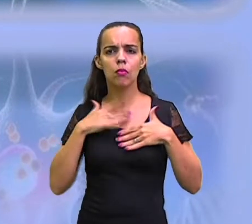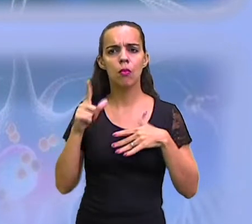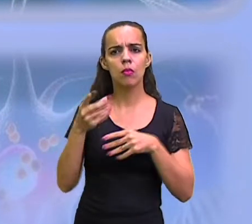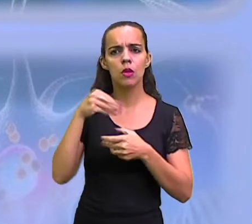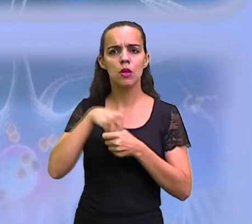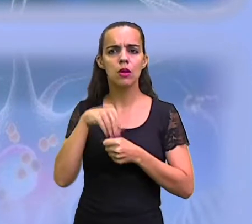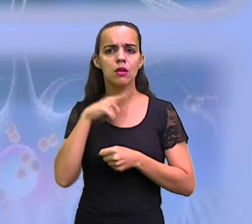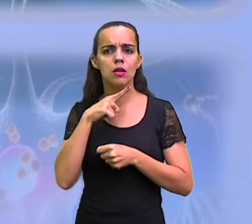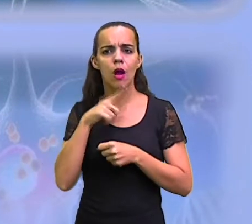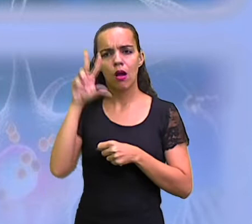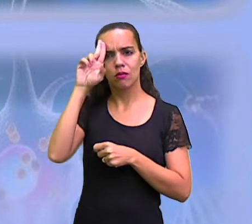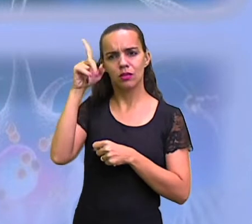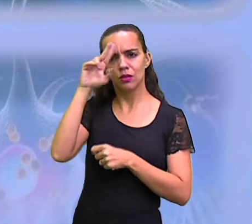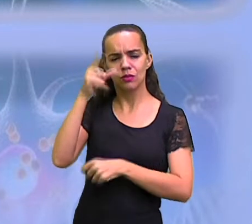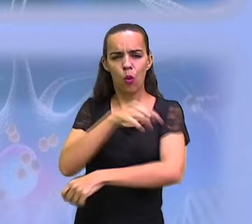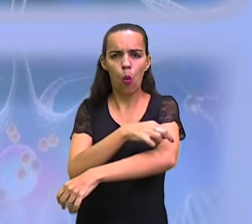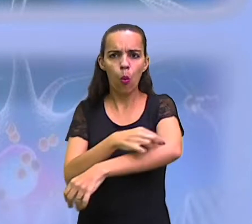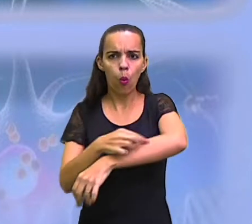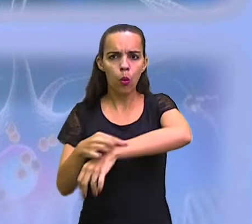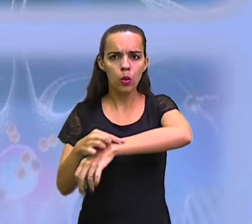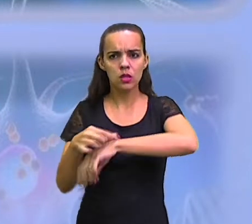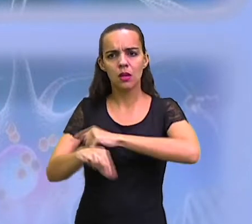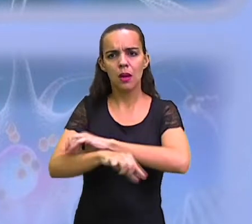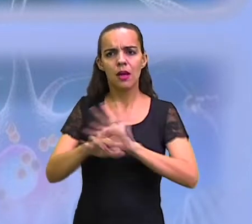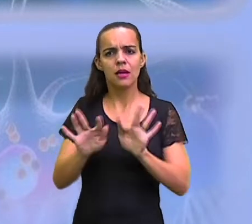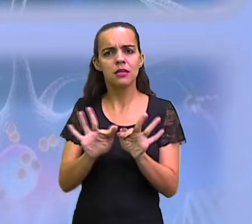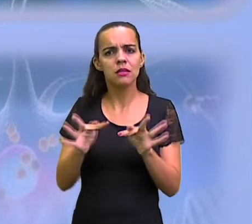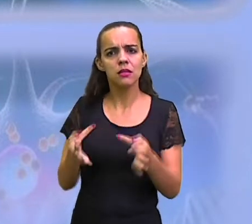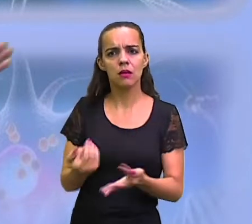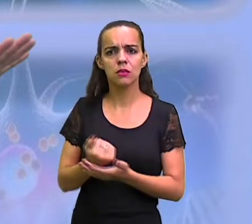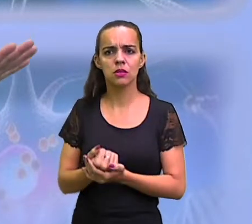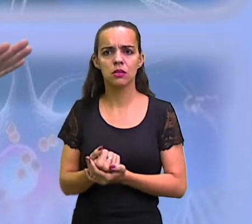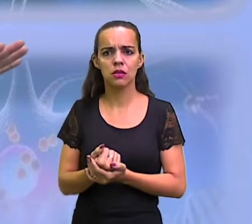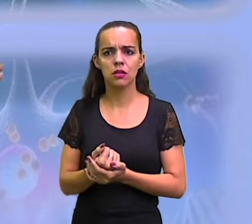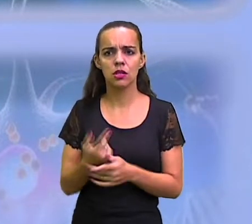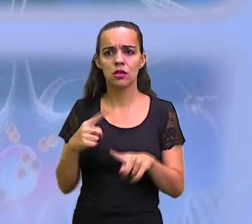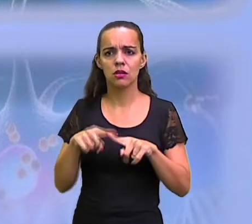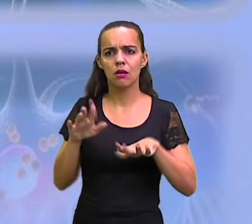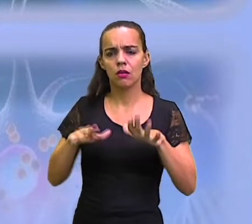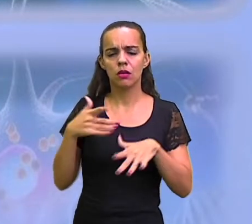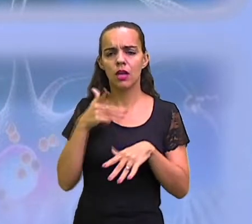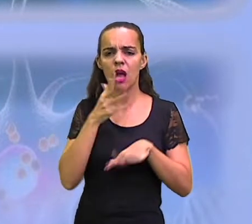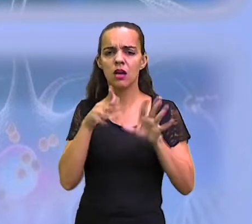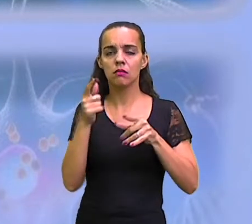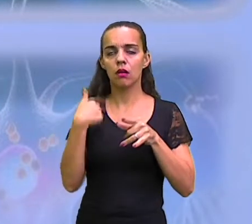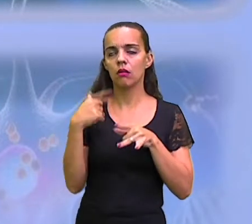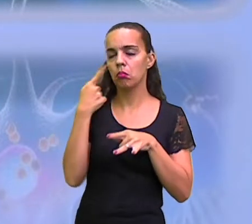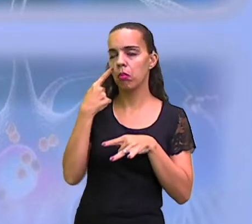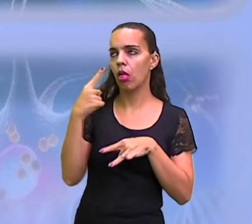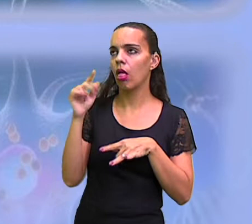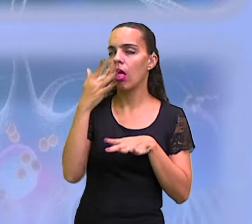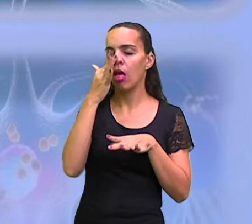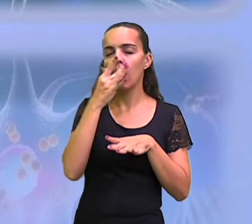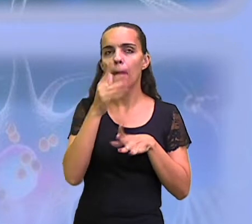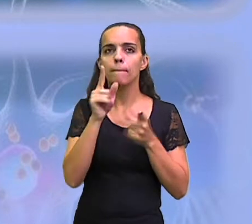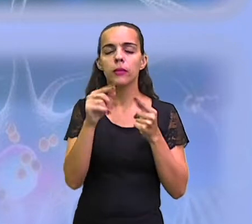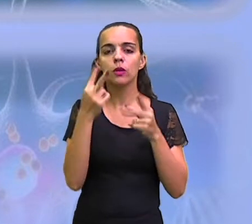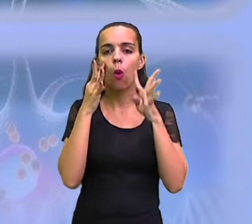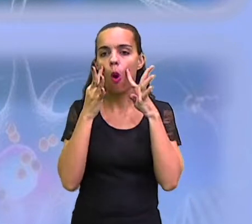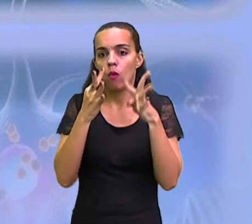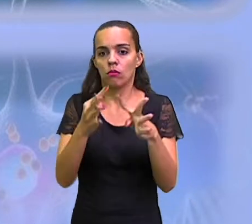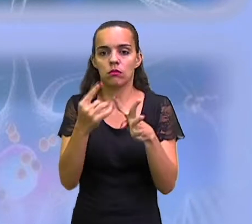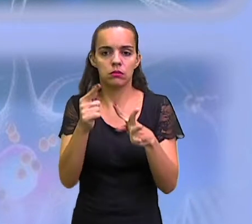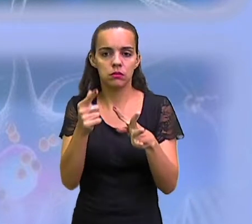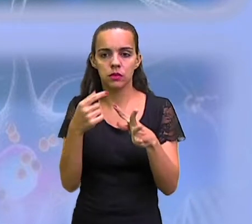as contrações musculares, as cãibras e os lapsos, de atenção. A pessoa perde a atenção rápido de alguma